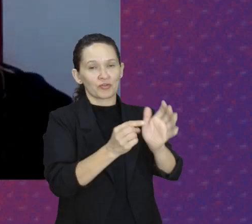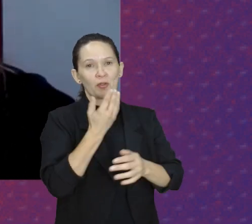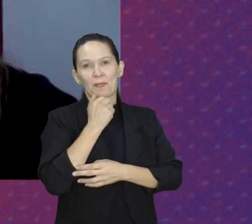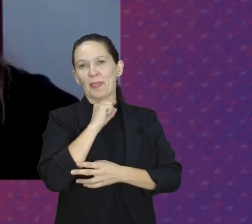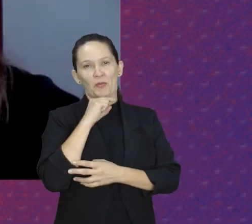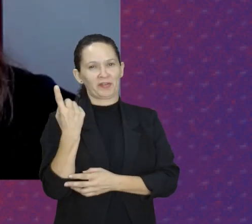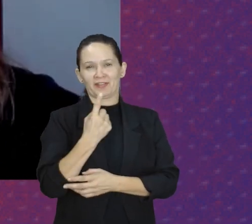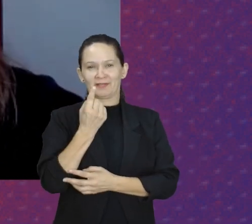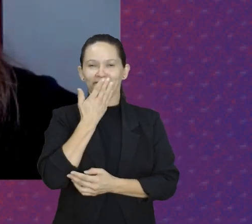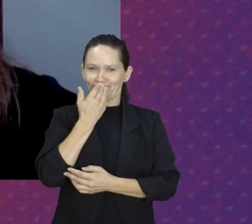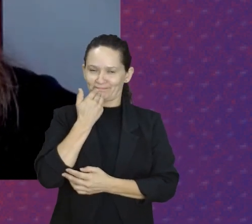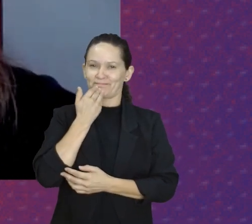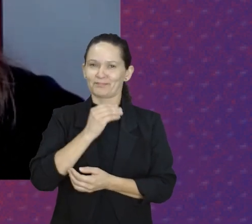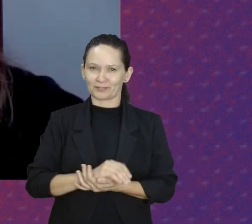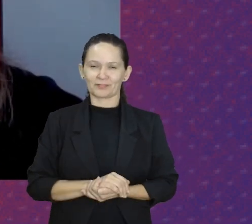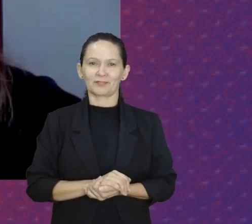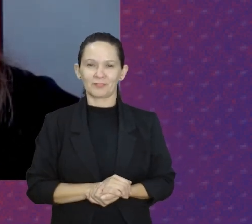comer sozinha.